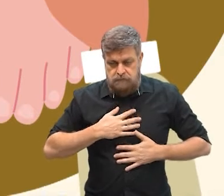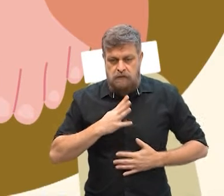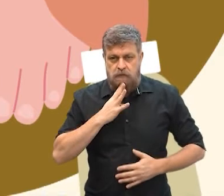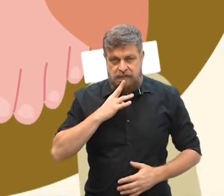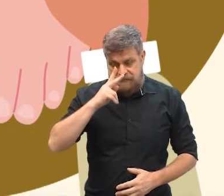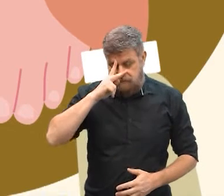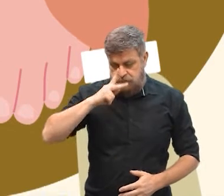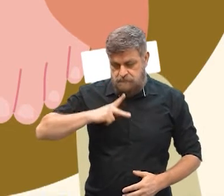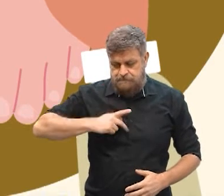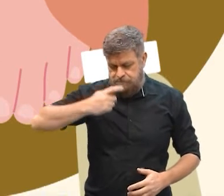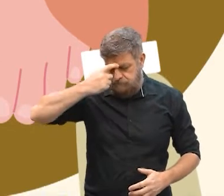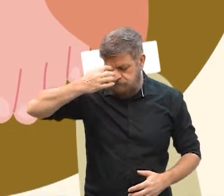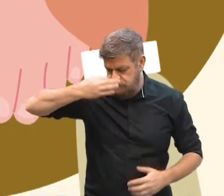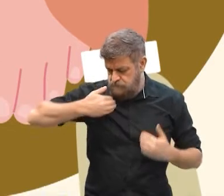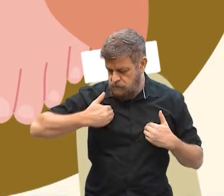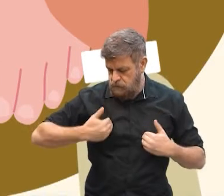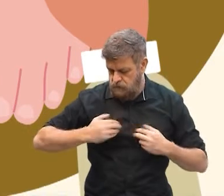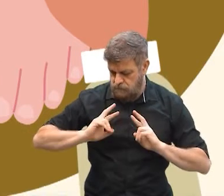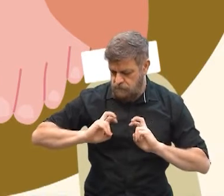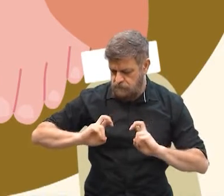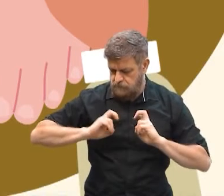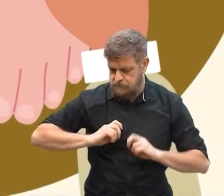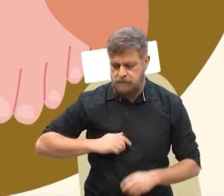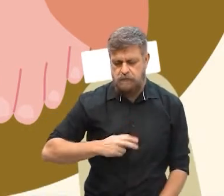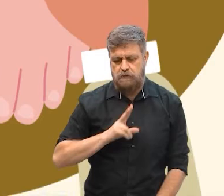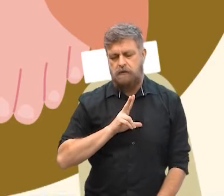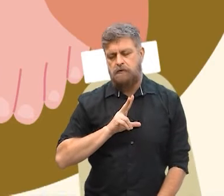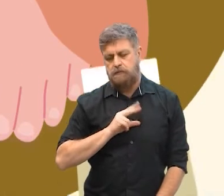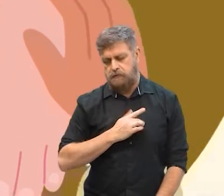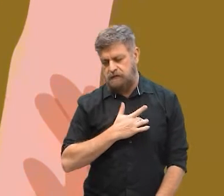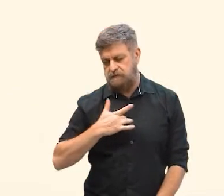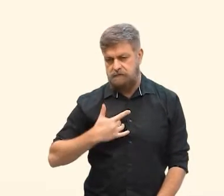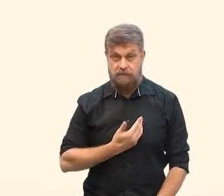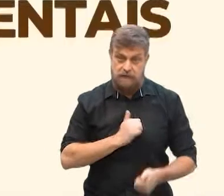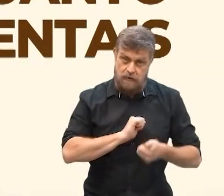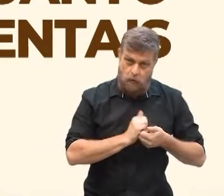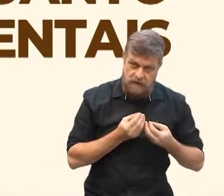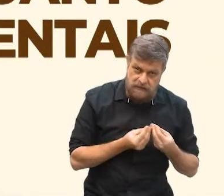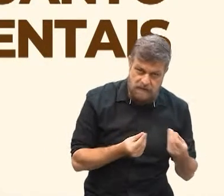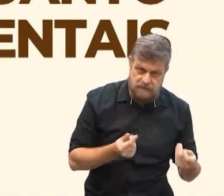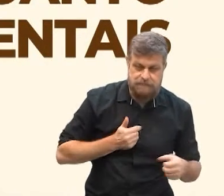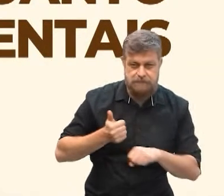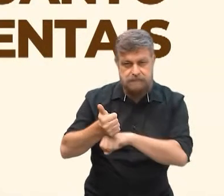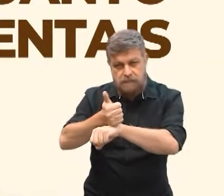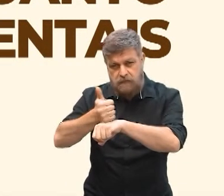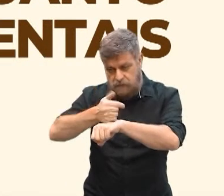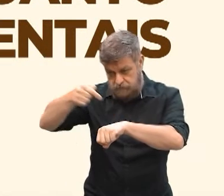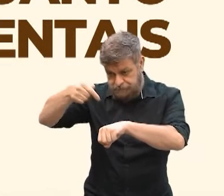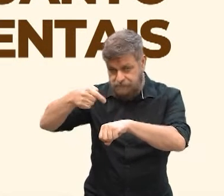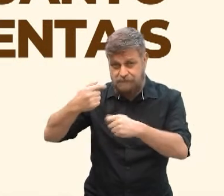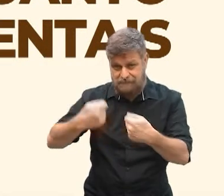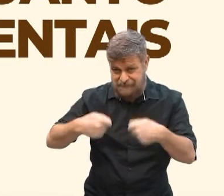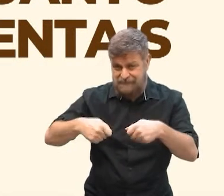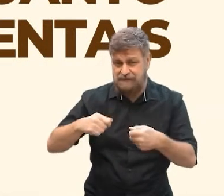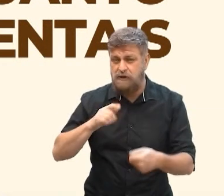autoconhecimento, consciência corporal, relaxamento, saúde e qualidade de vida, né? O massoterapeuta precisa ter